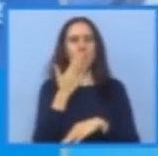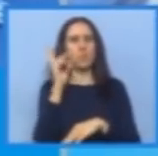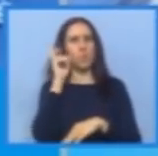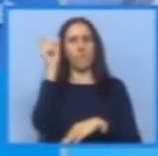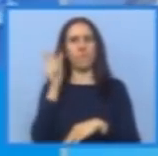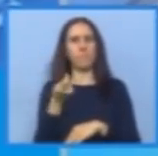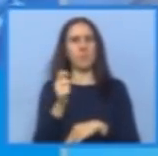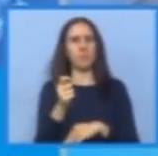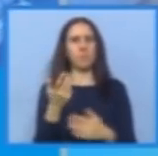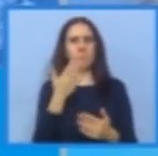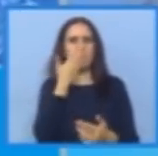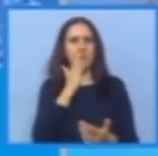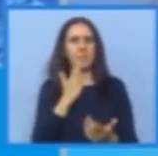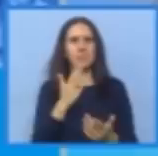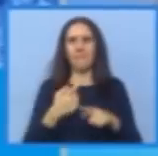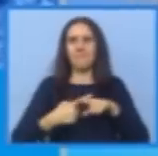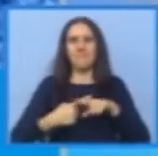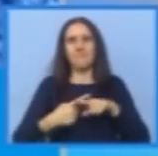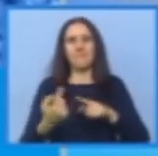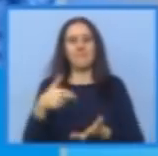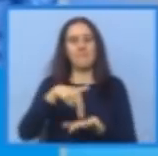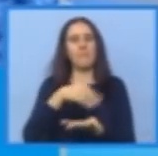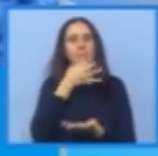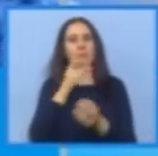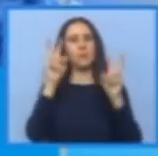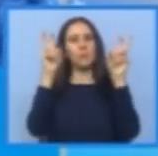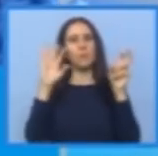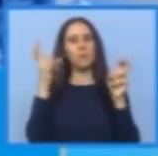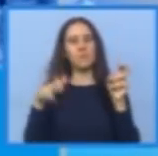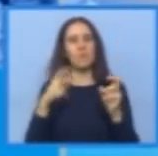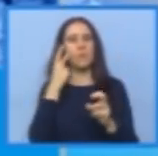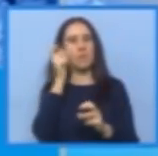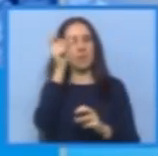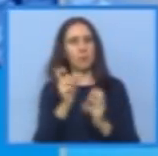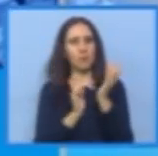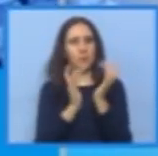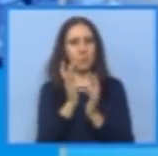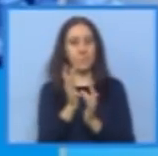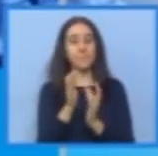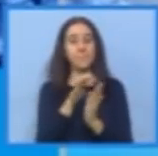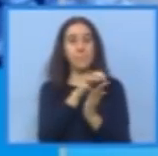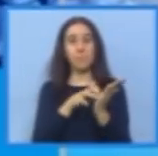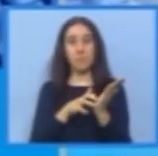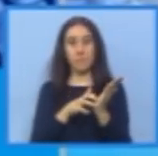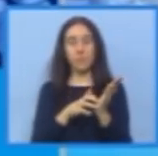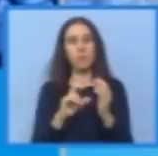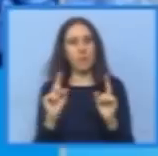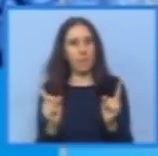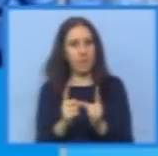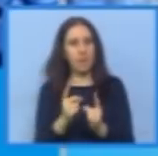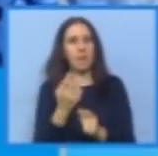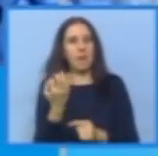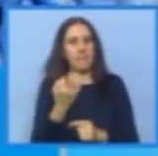Pedro ali, todo entusiasmado, a falar sobre os acontecimentos da vida de Jesus. É o Evangelho sucinto, é